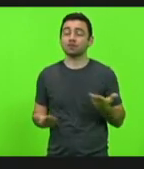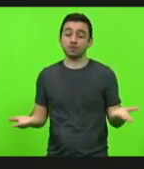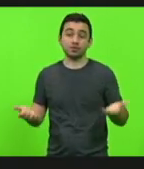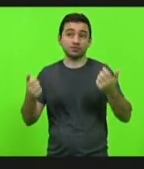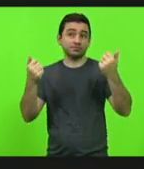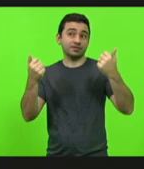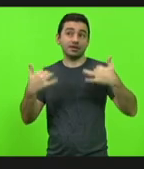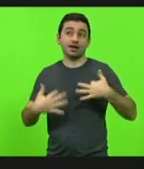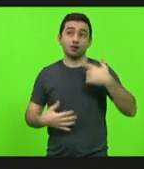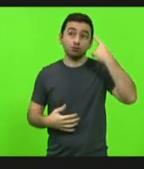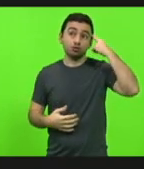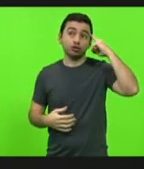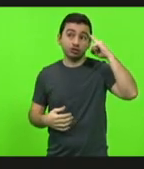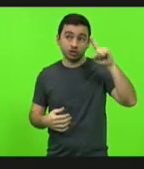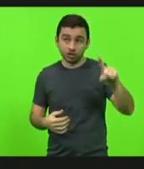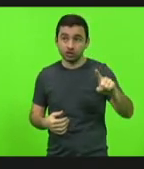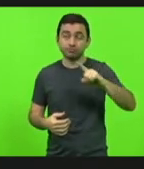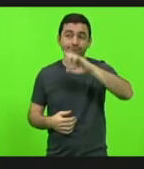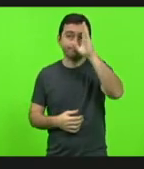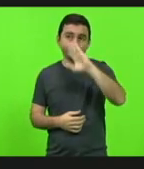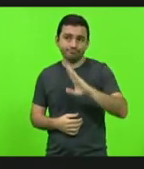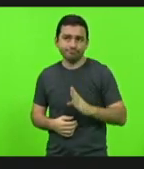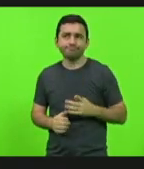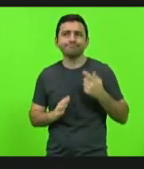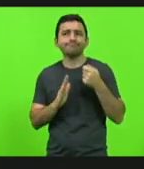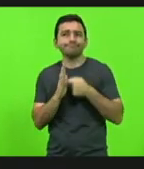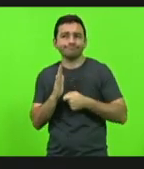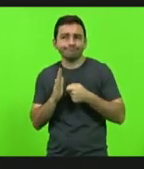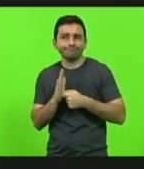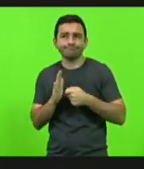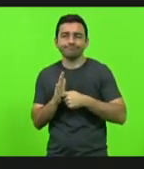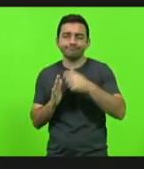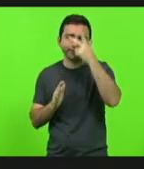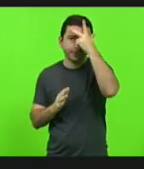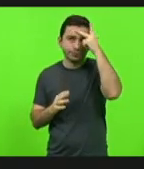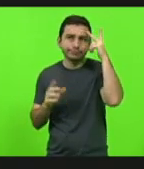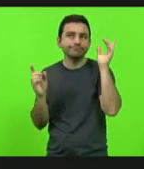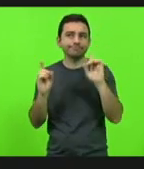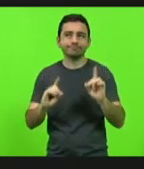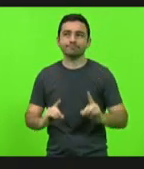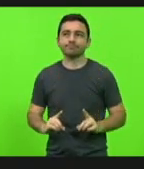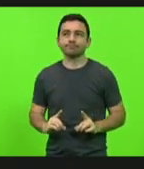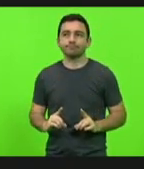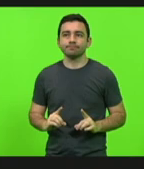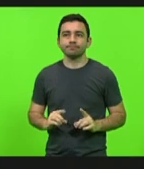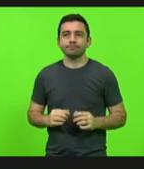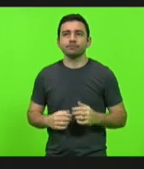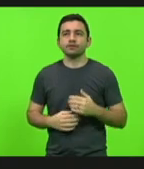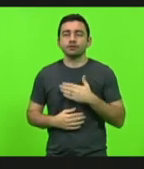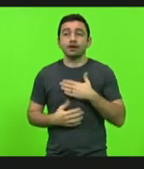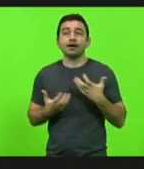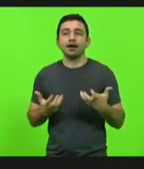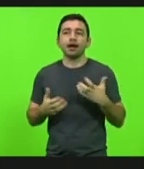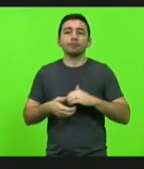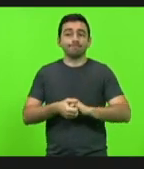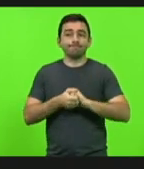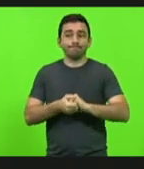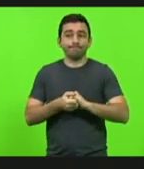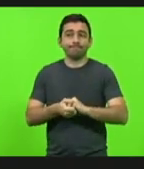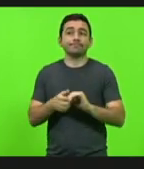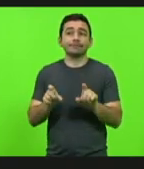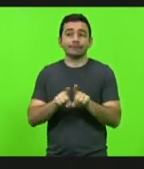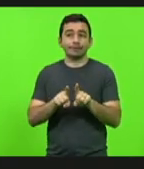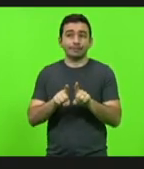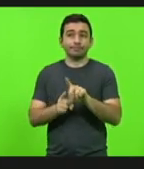Nacional de luta de mobilização das pessoas com deficiência gostaria que e saudar também a